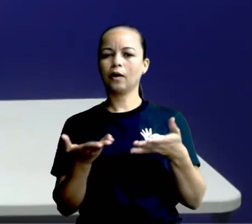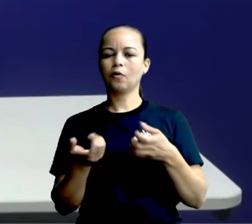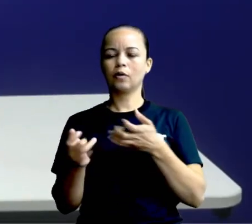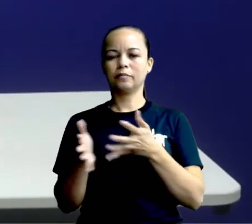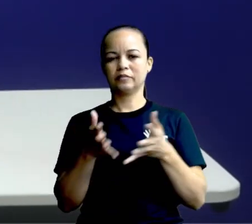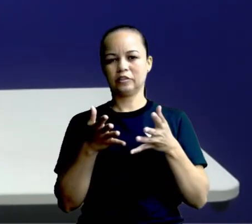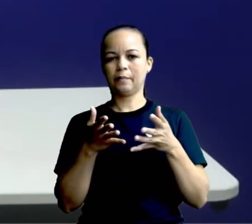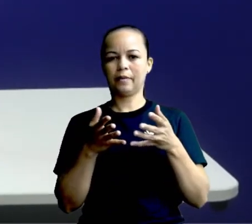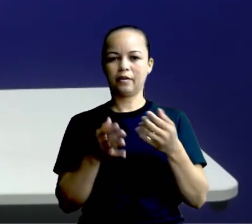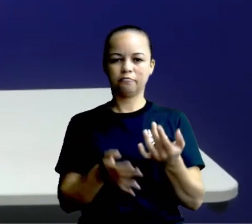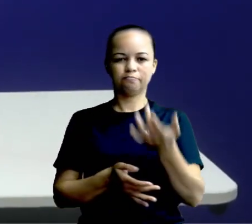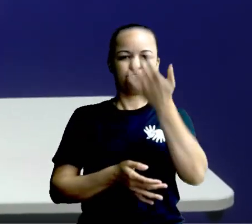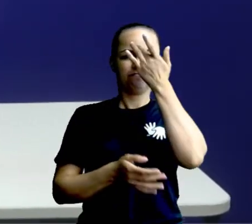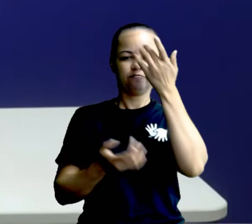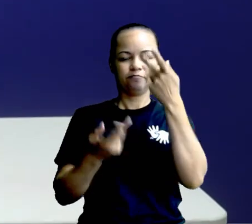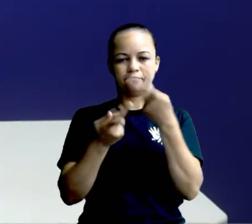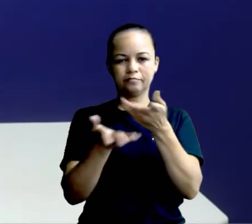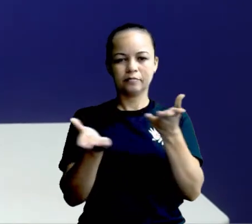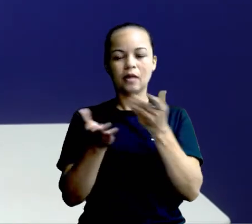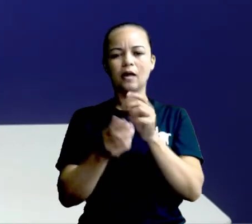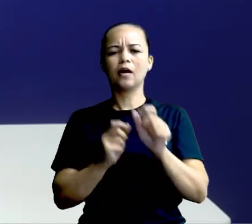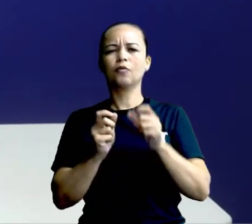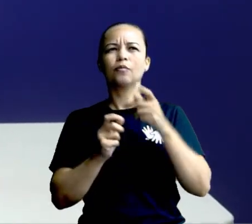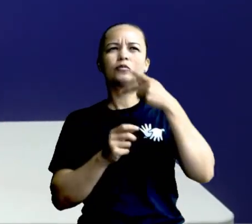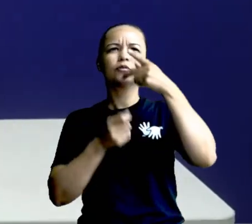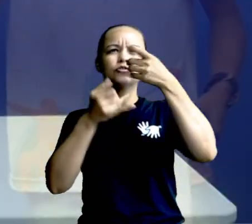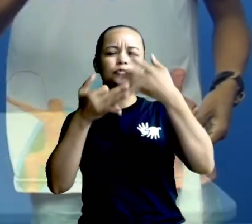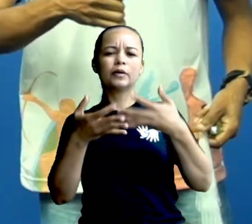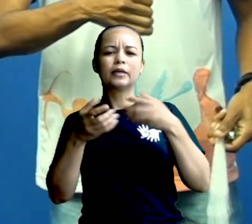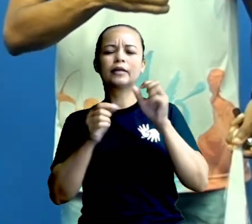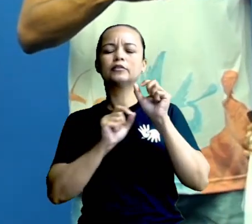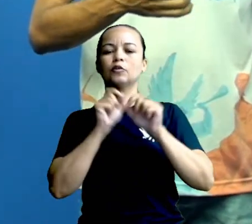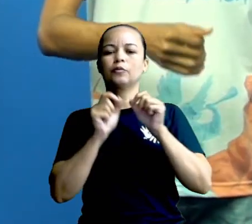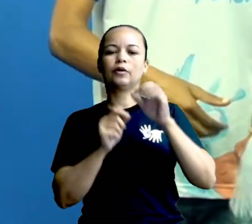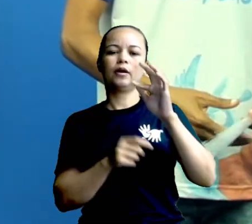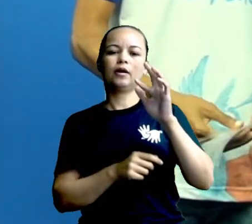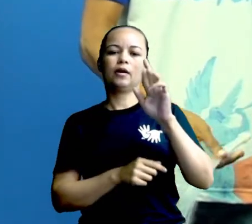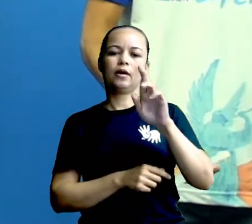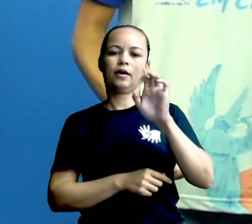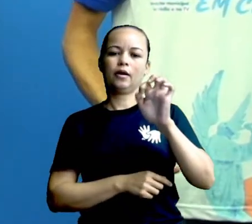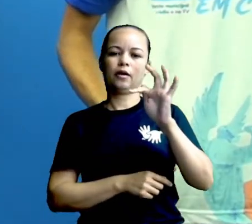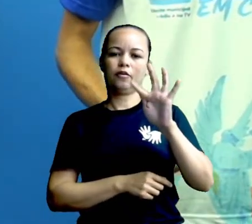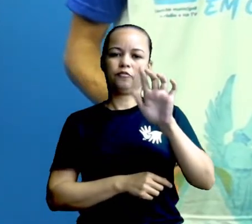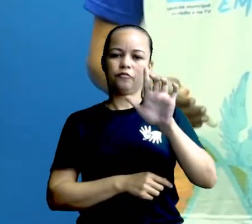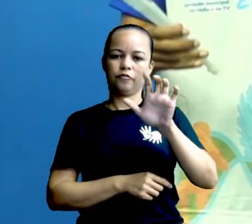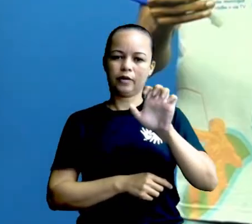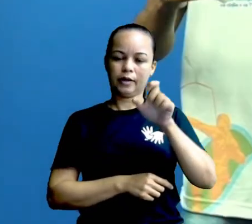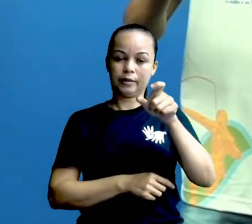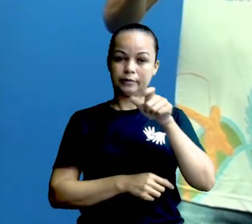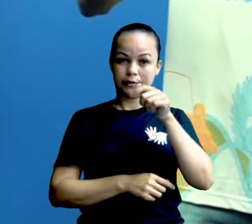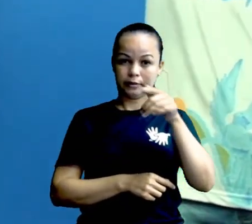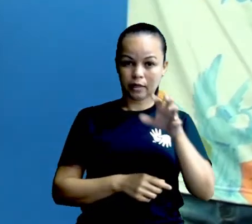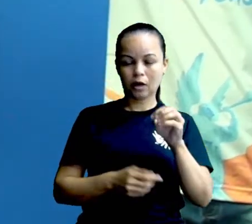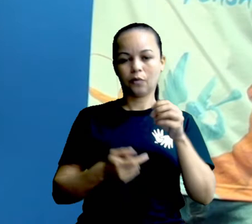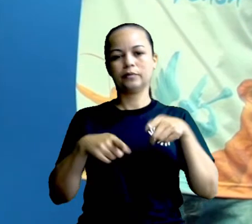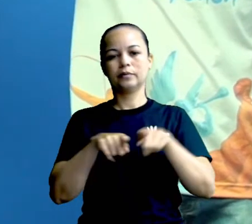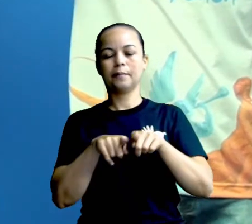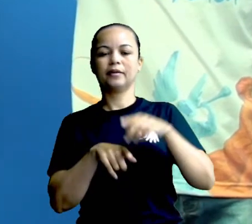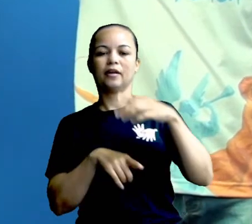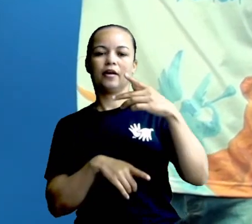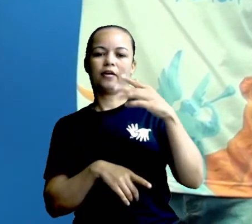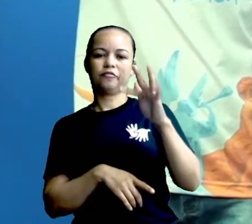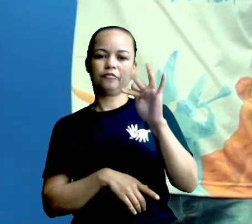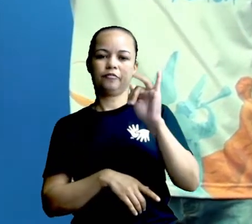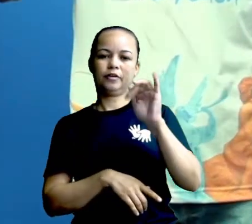um exercício ali para deixar bem fixo aí para vocês, ok? Quando eu falei para vocês sobre o que era reflexão, né? Eu tenho aqui uma